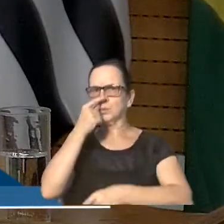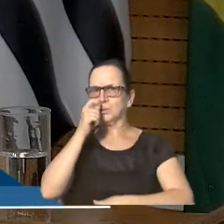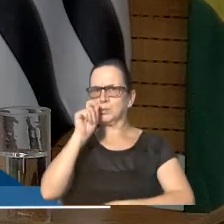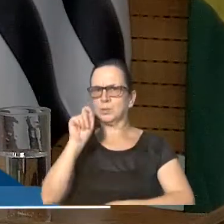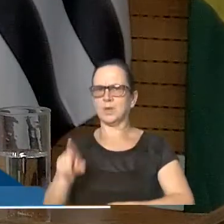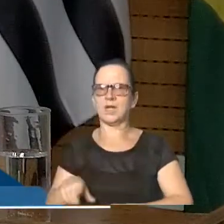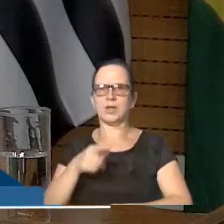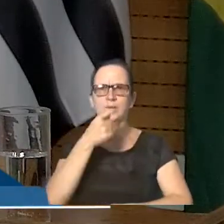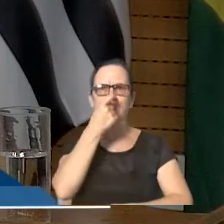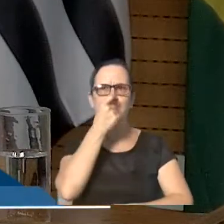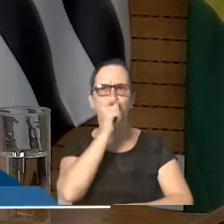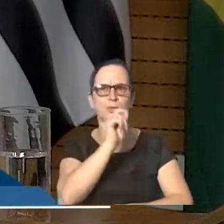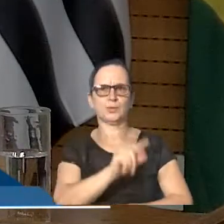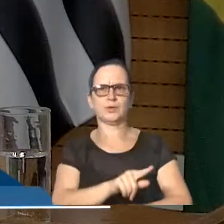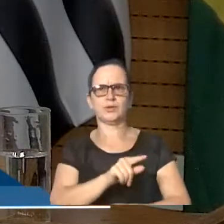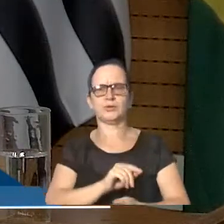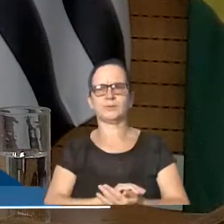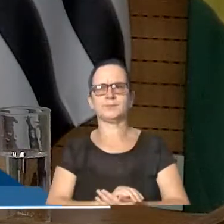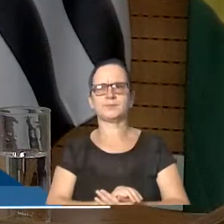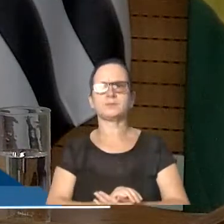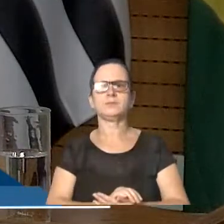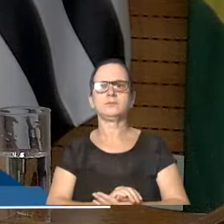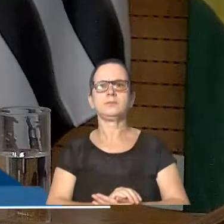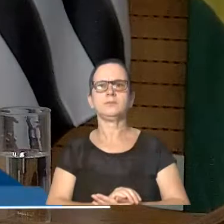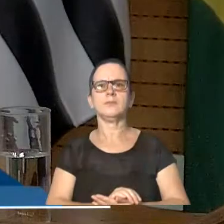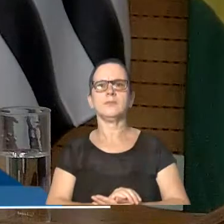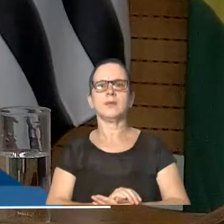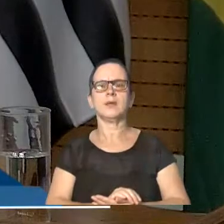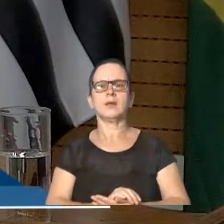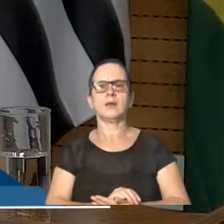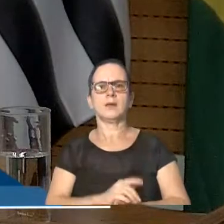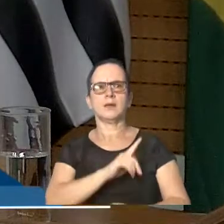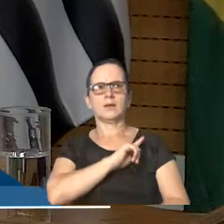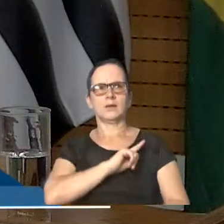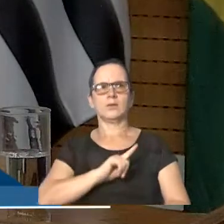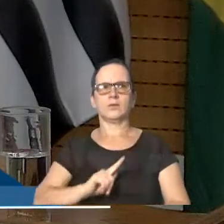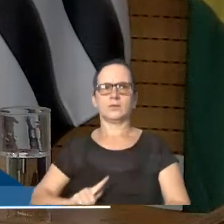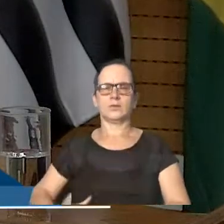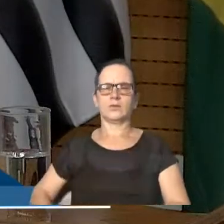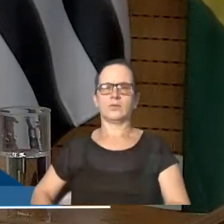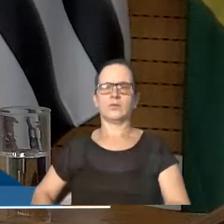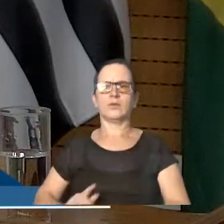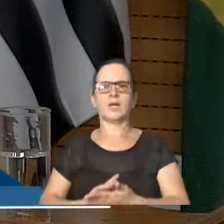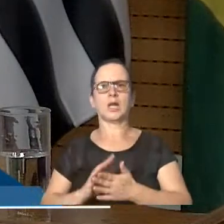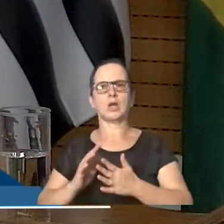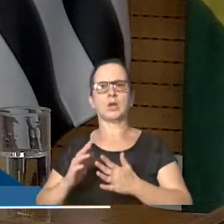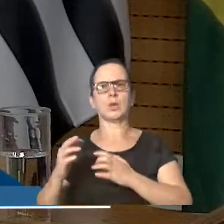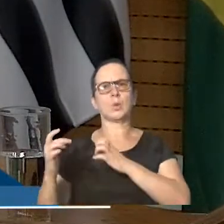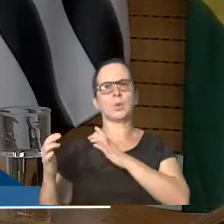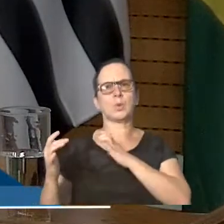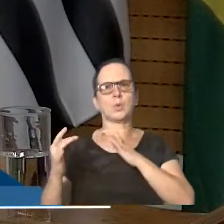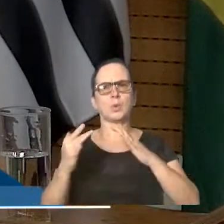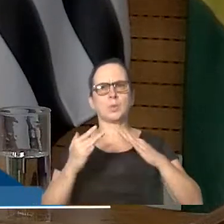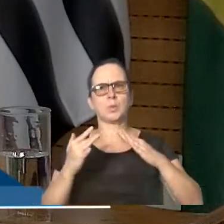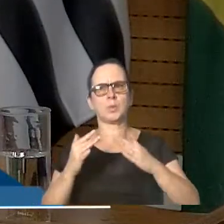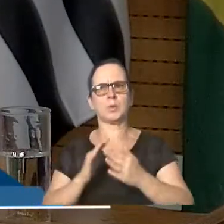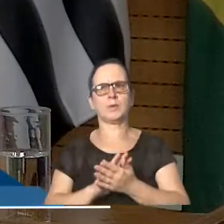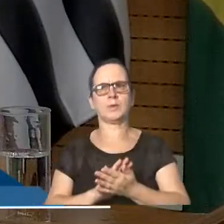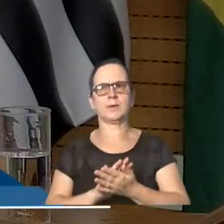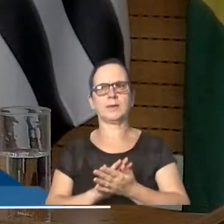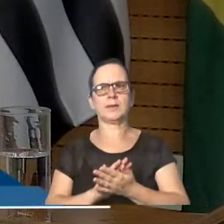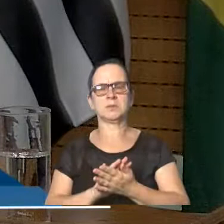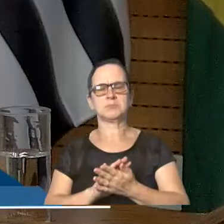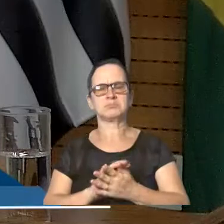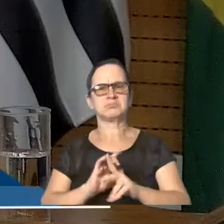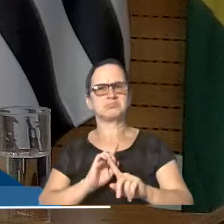há fim. Esse governo ele consegue cada dia mais colocar a sua população ao ermo de não